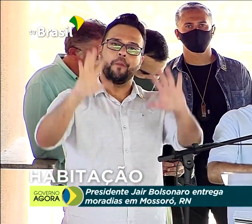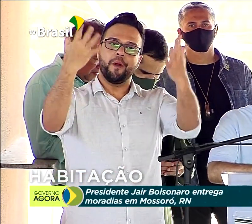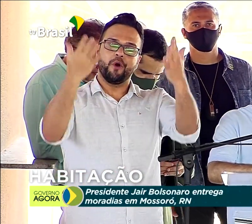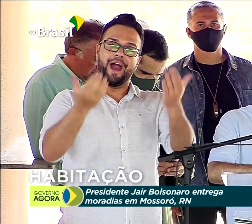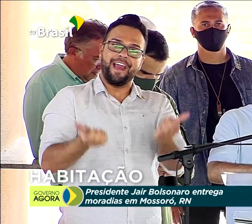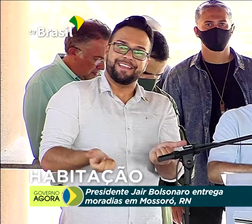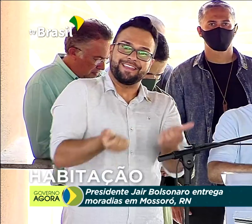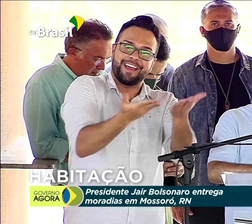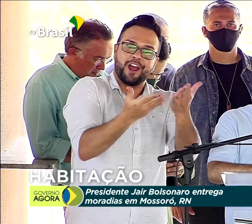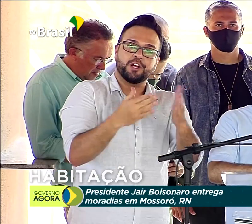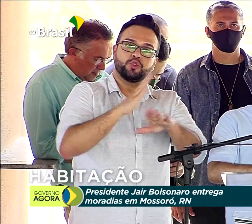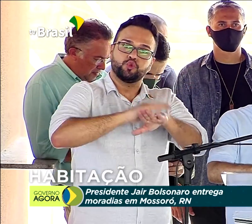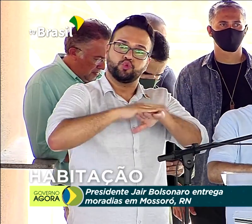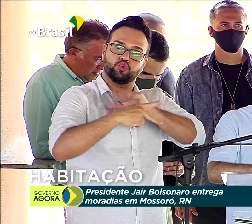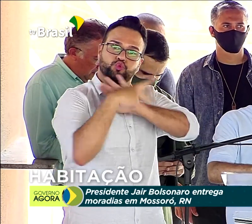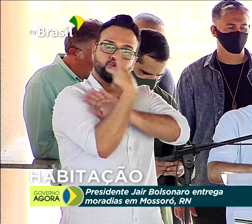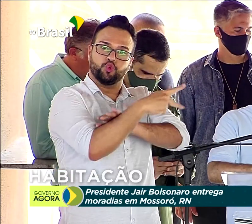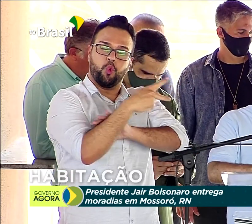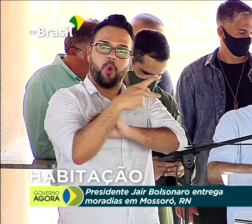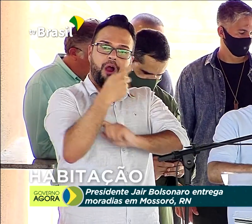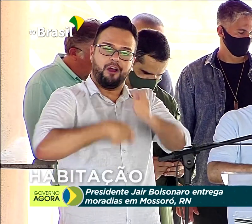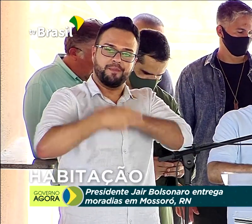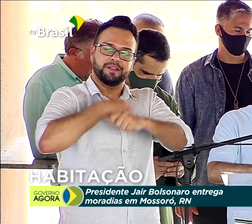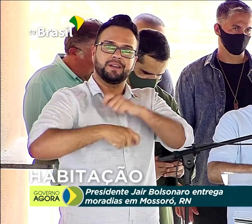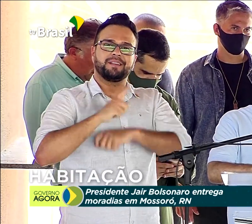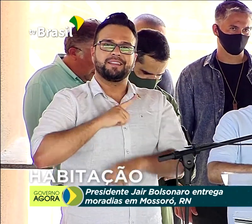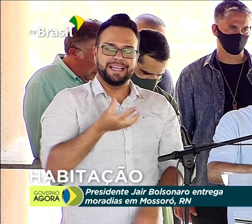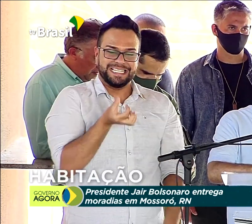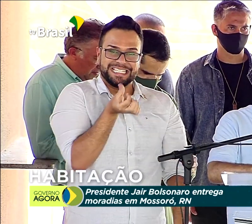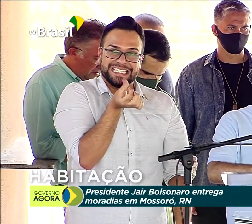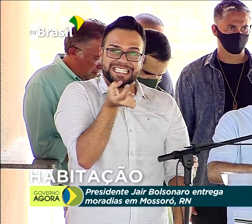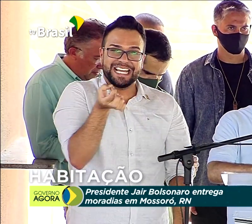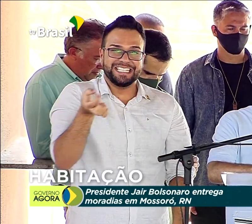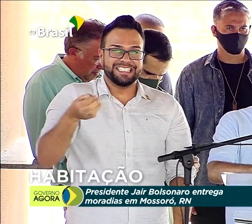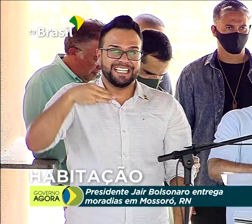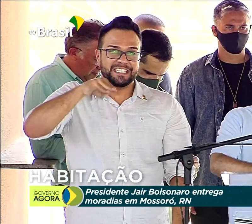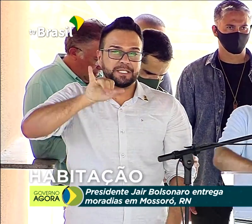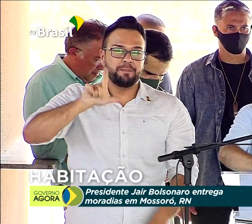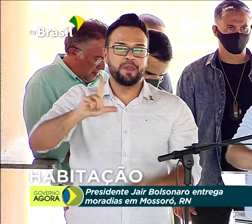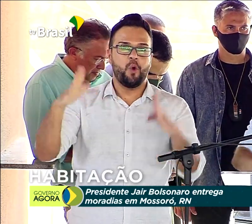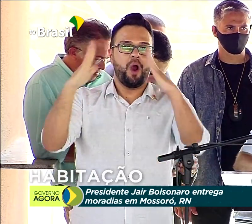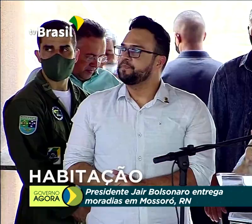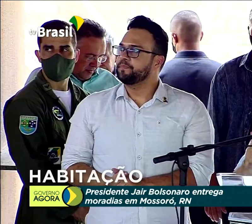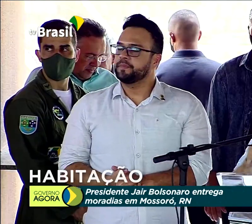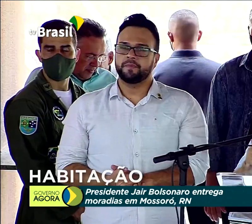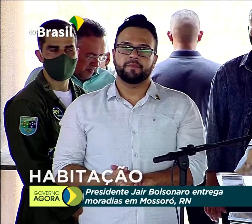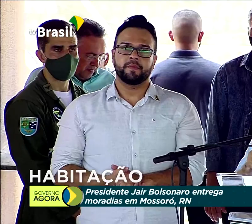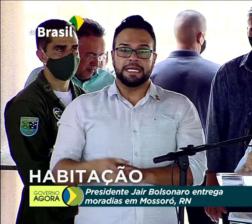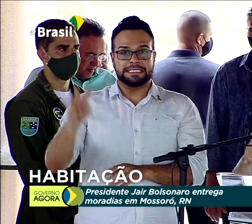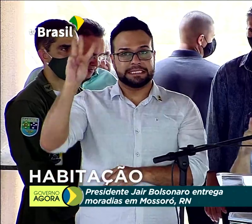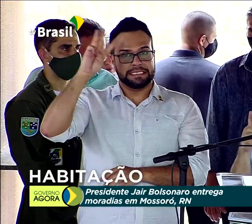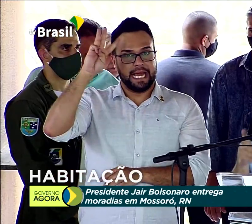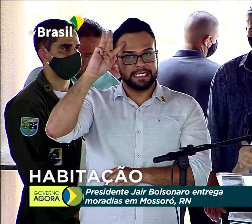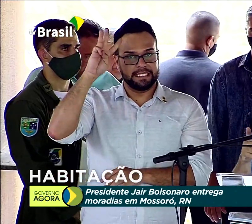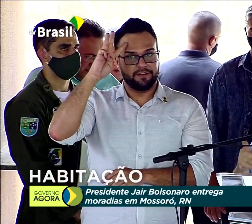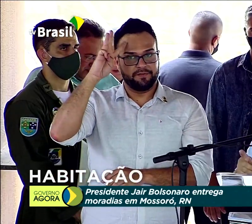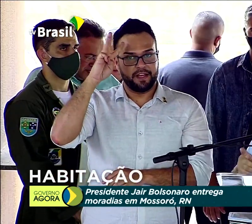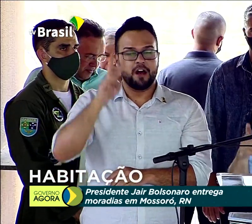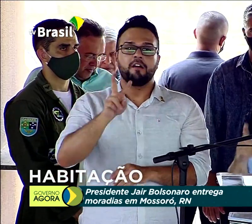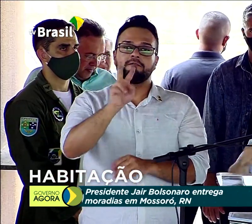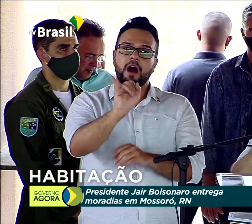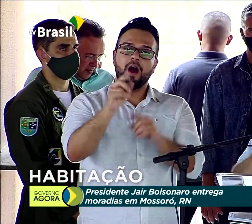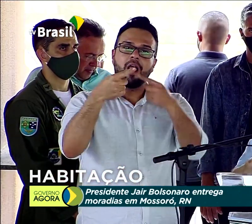administração, de 600 mil unidades residenciais no Brasil. Na terça-feira, nós estaremos